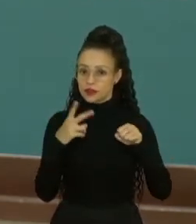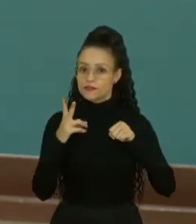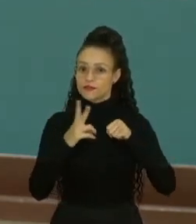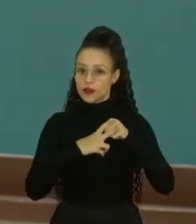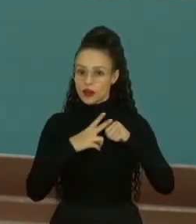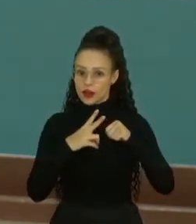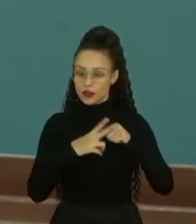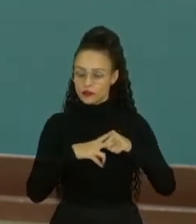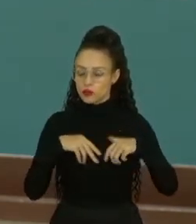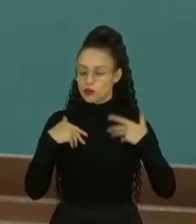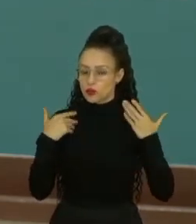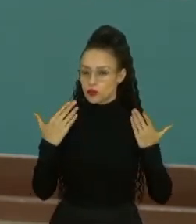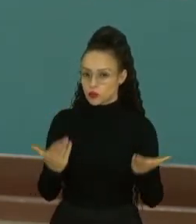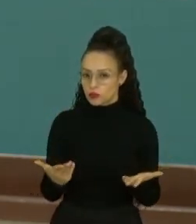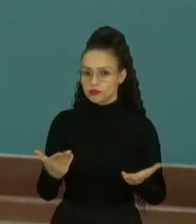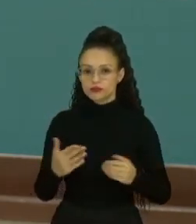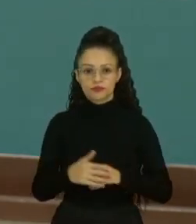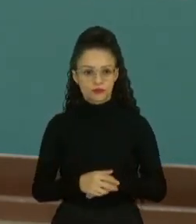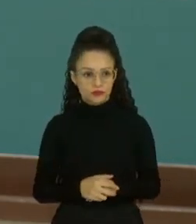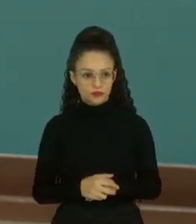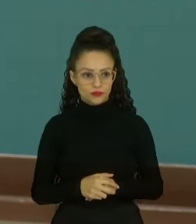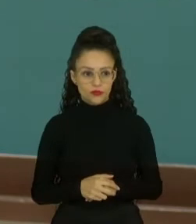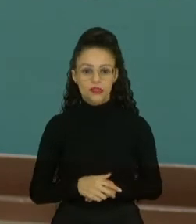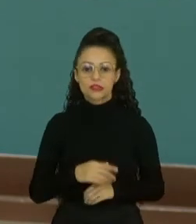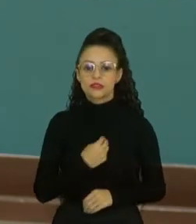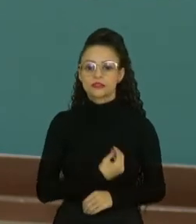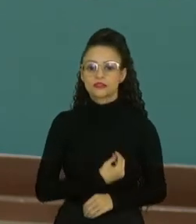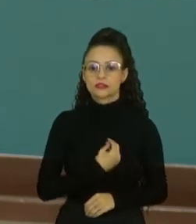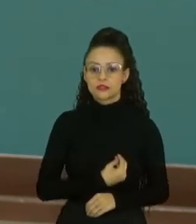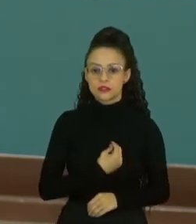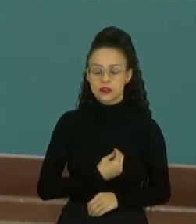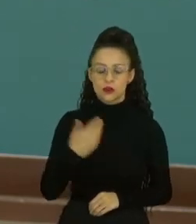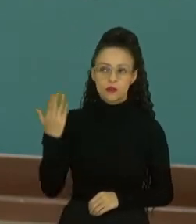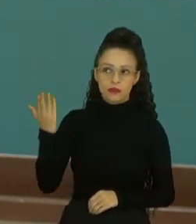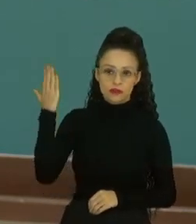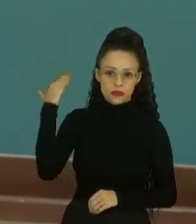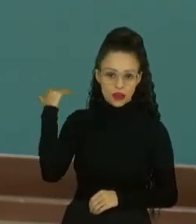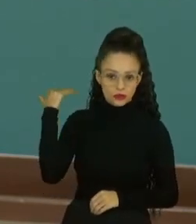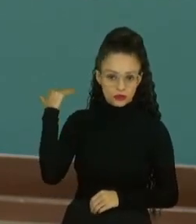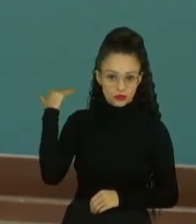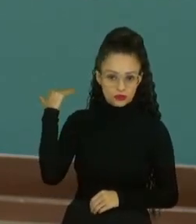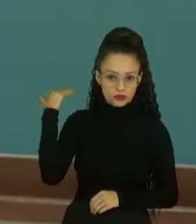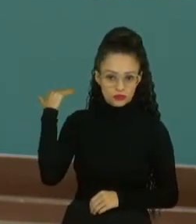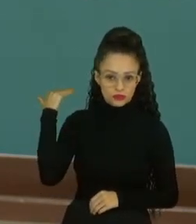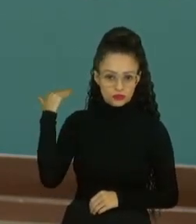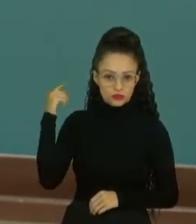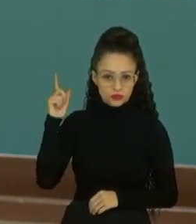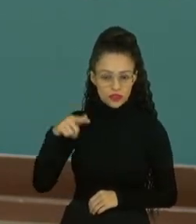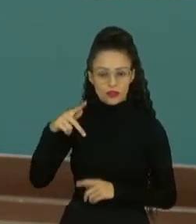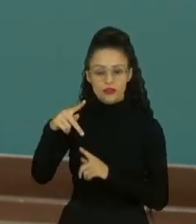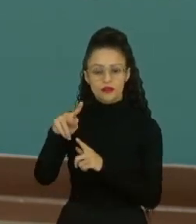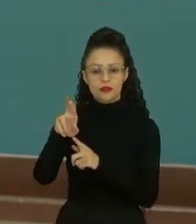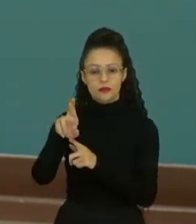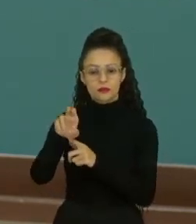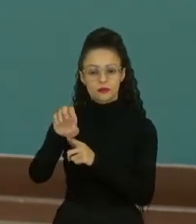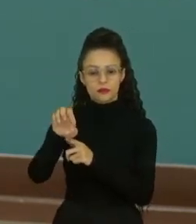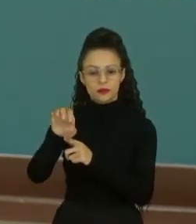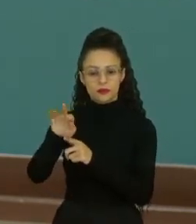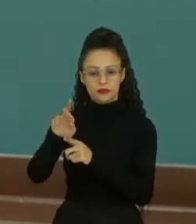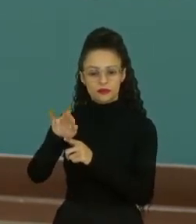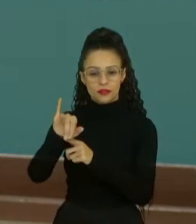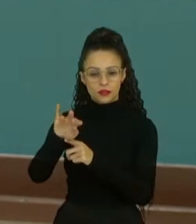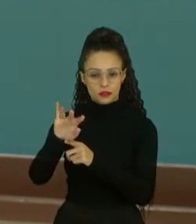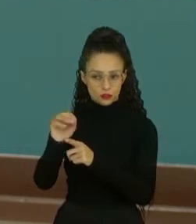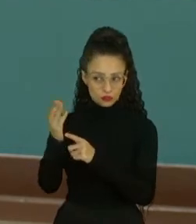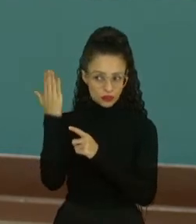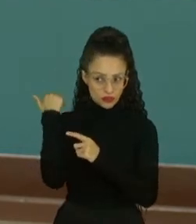questão dos verbos. Né? Eles estão no passado, que nós chamamos de pretérito,